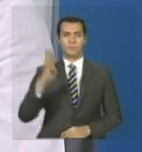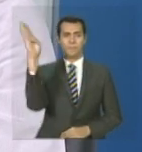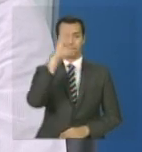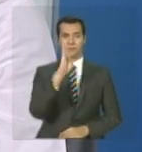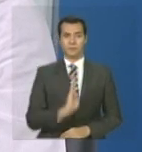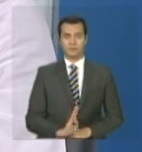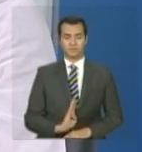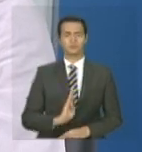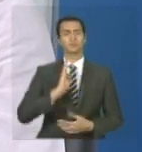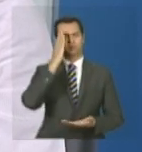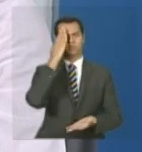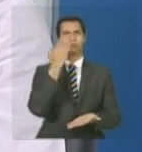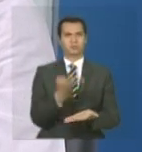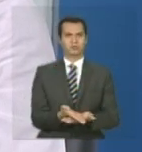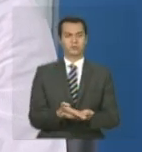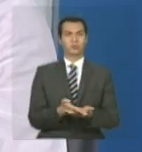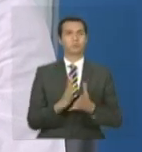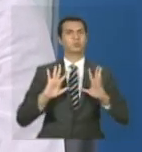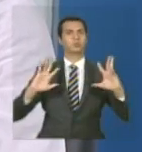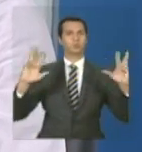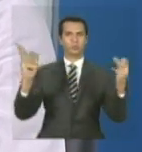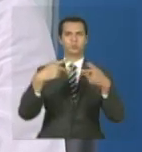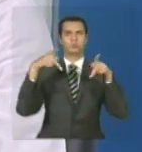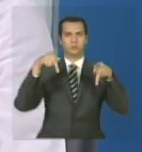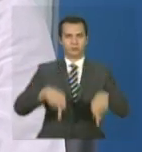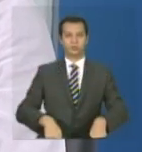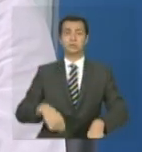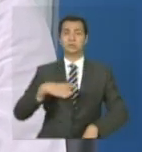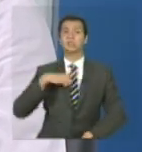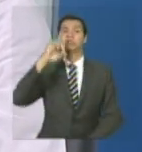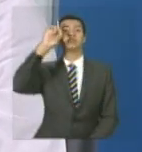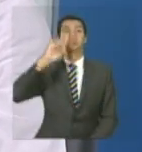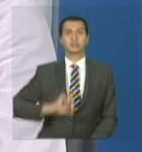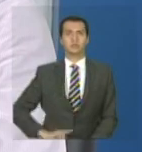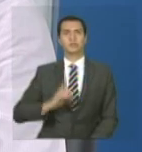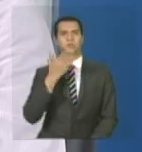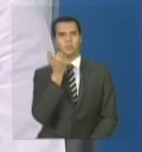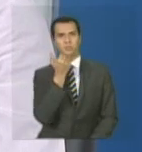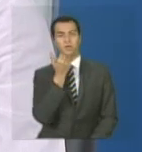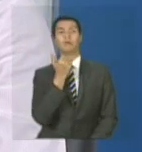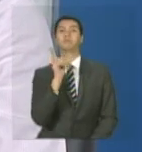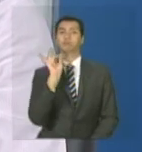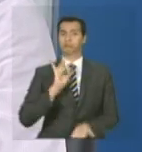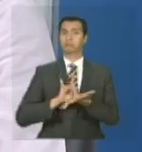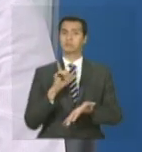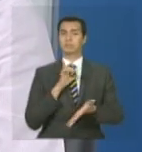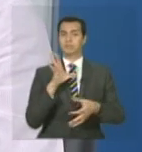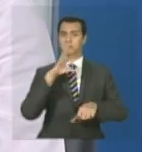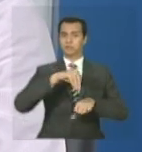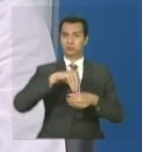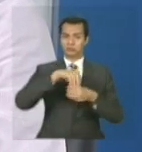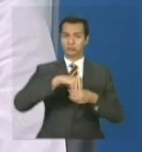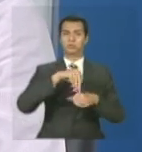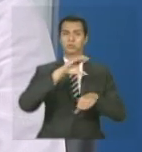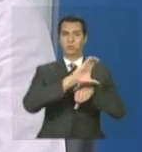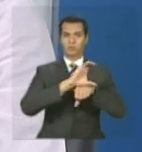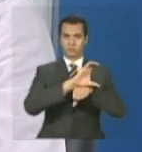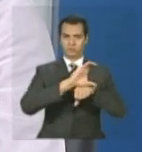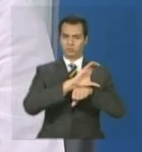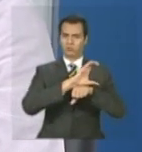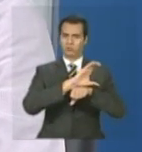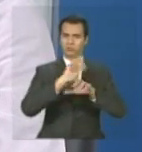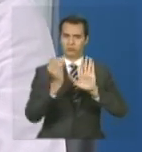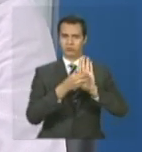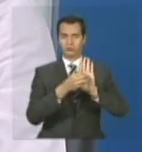à alimentação como um direito constitucional, inclusive, né? É um direito humano e o Brasil reconhece na medida em que